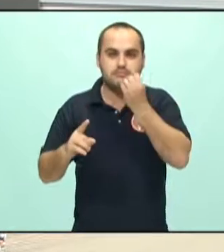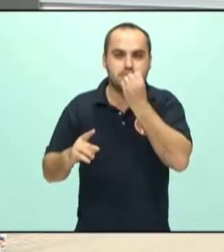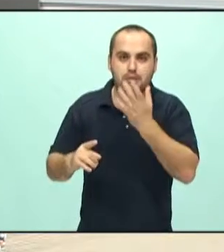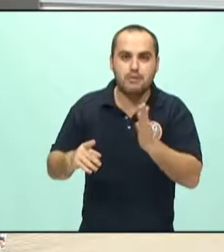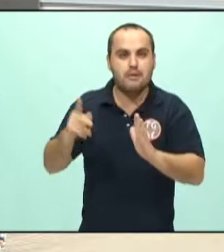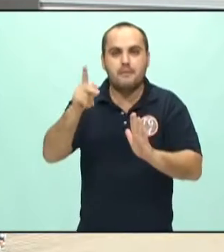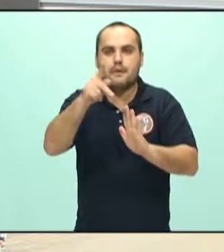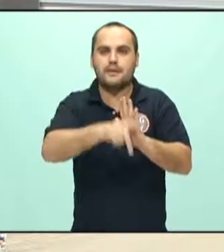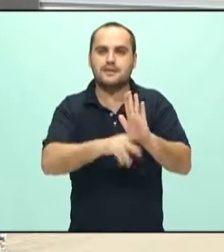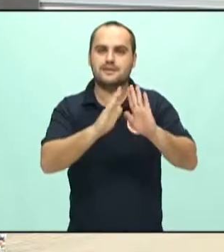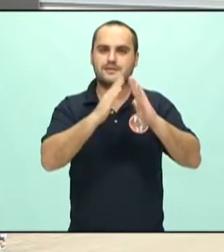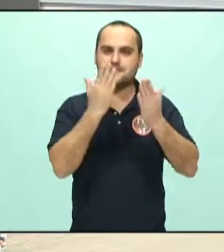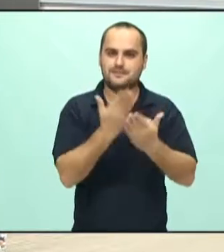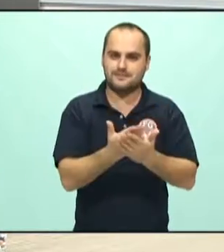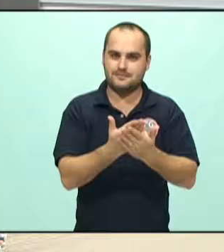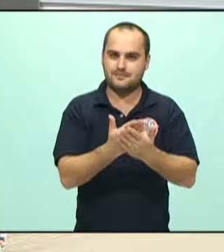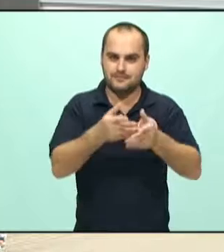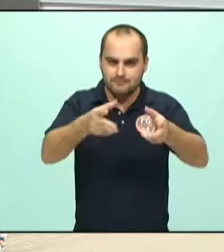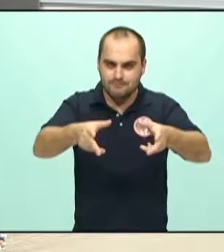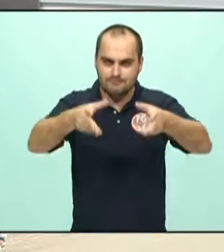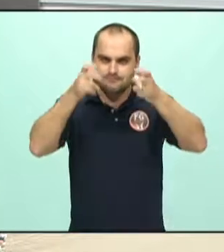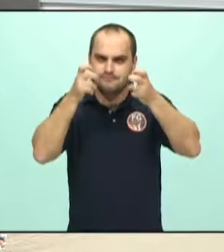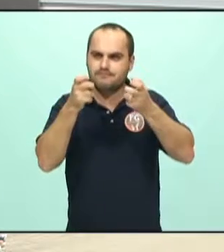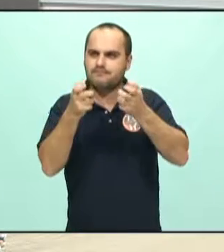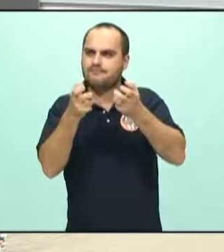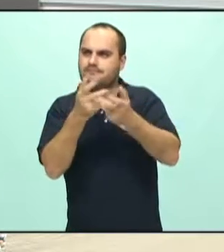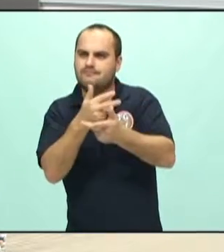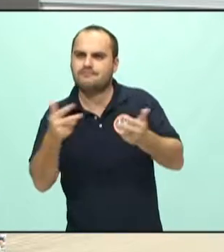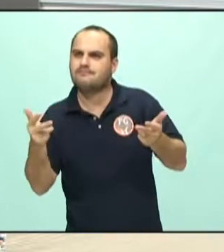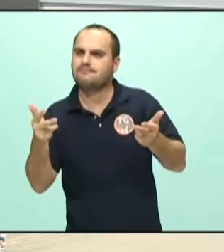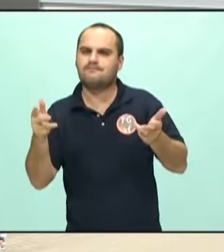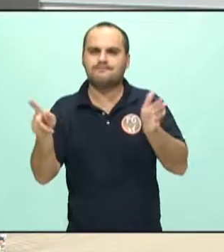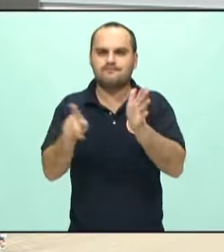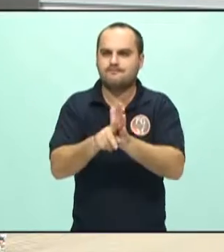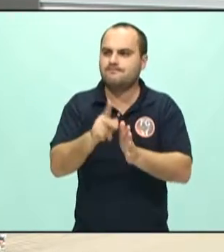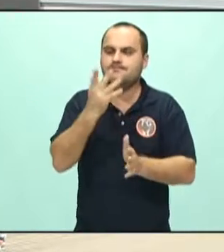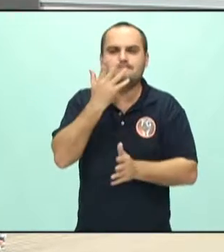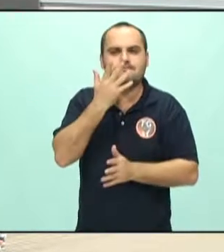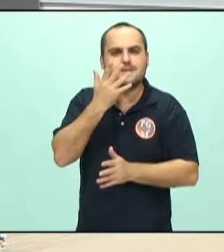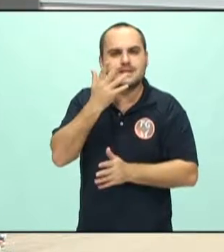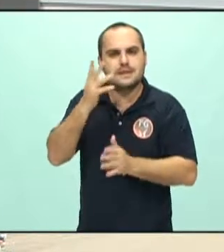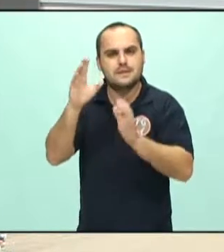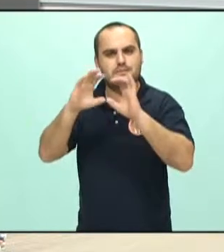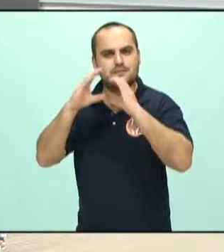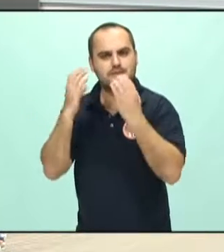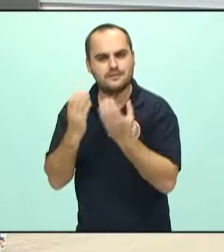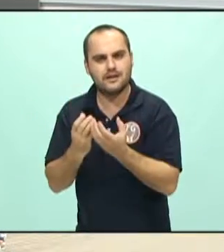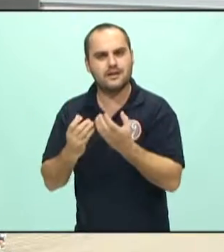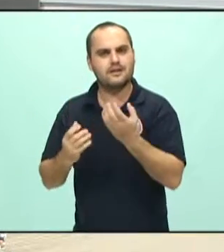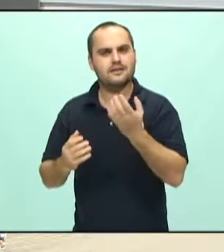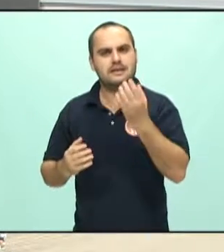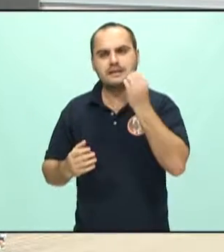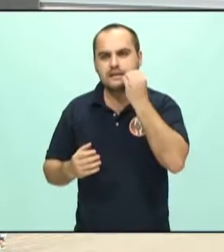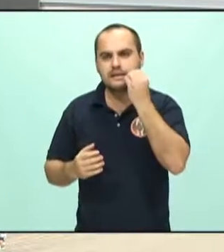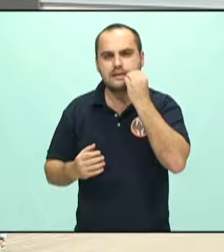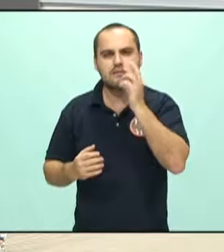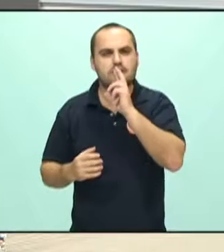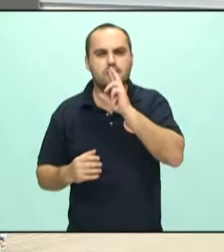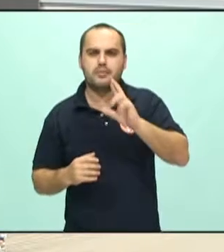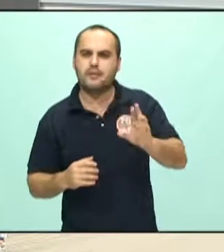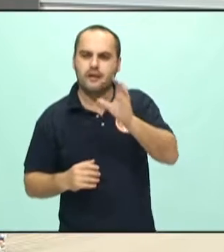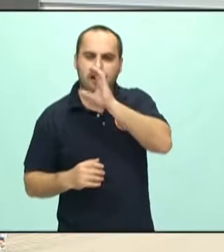observando algumas debilidades da sua comunidade local está proporcionando algumas soluções para isso